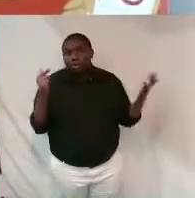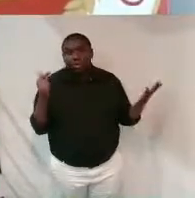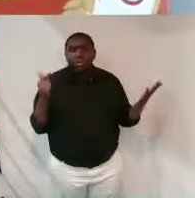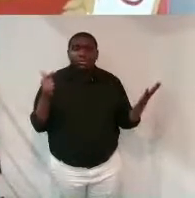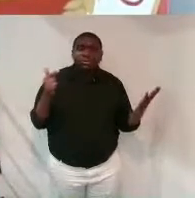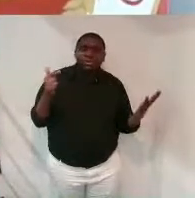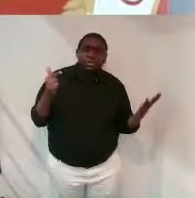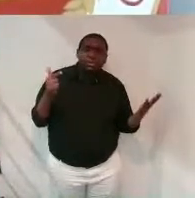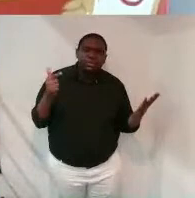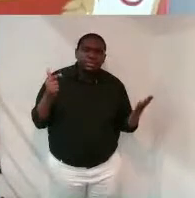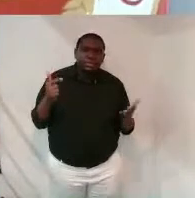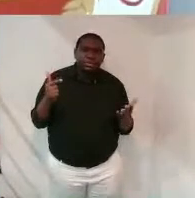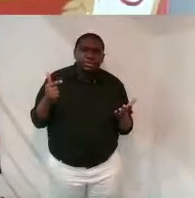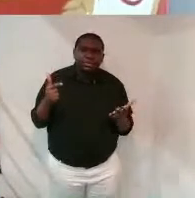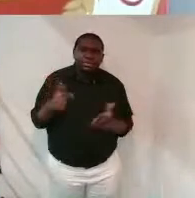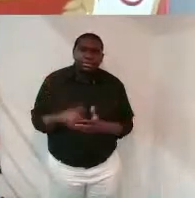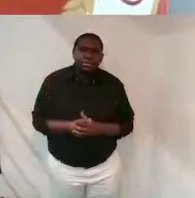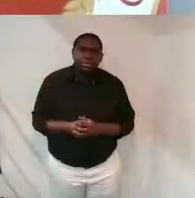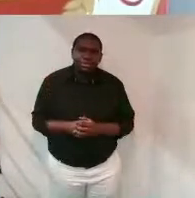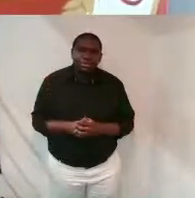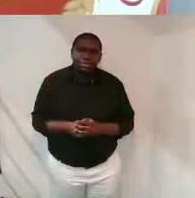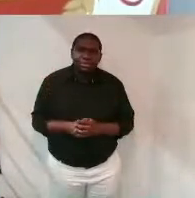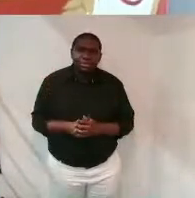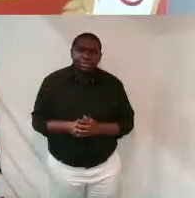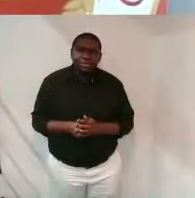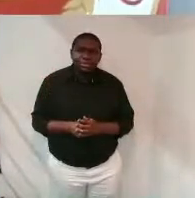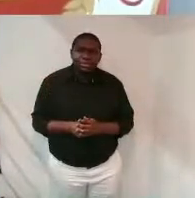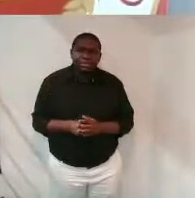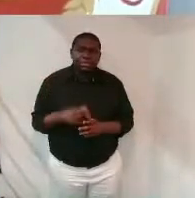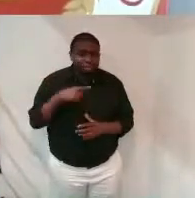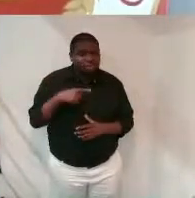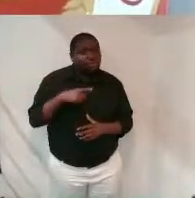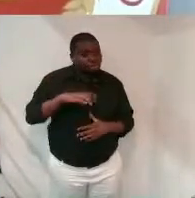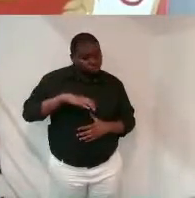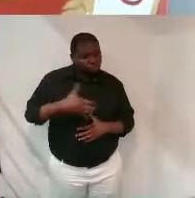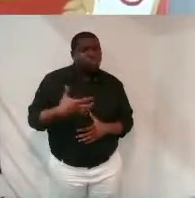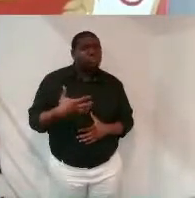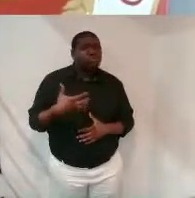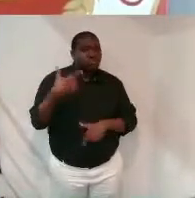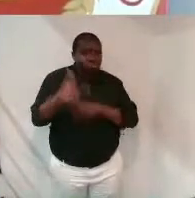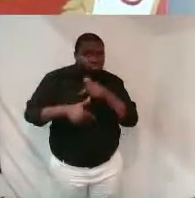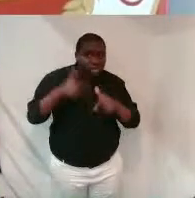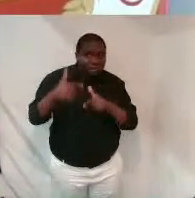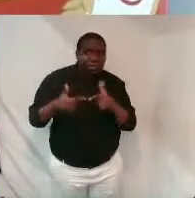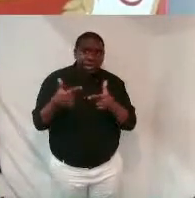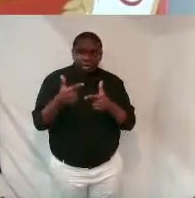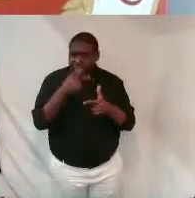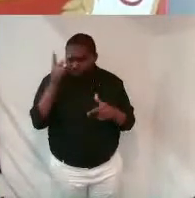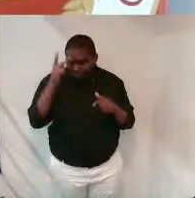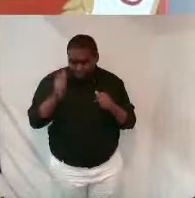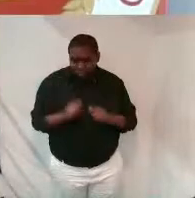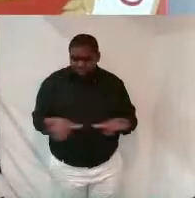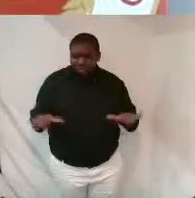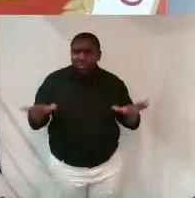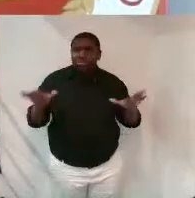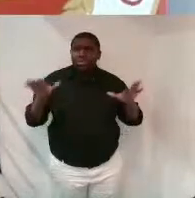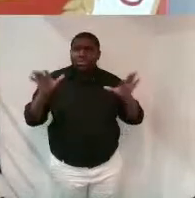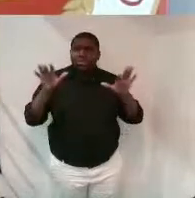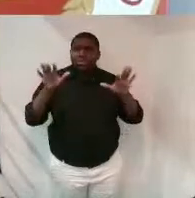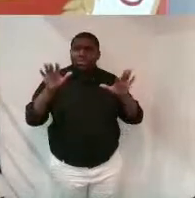traicionar. Carregas com bravia coragem o fardo do desperdício lançado no